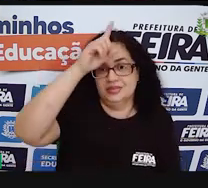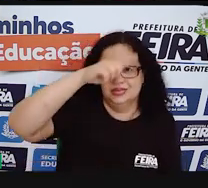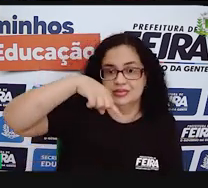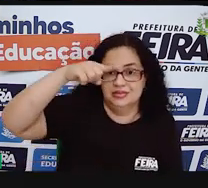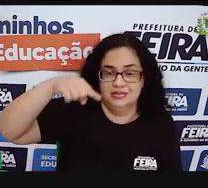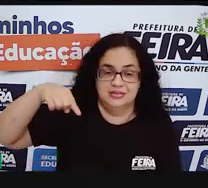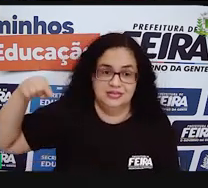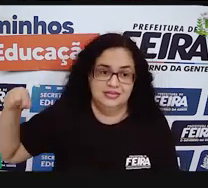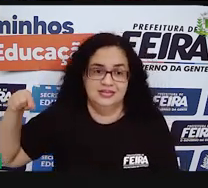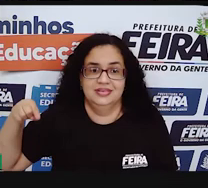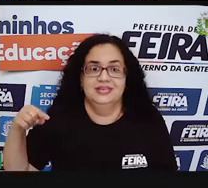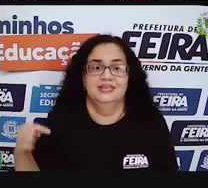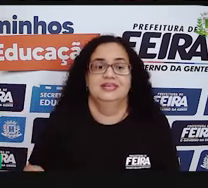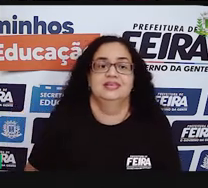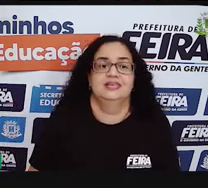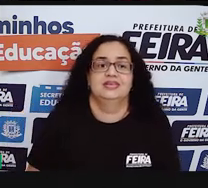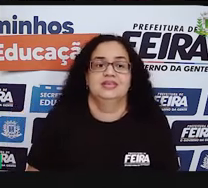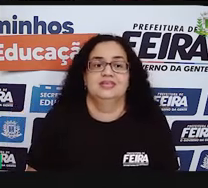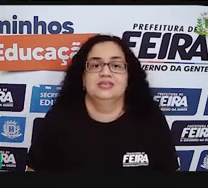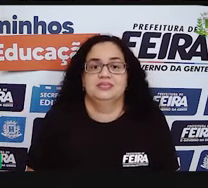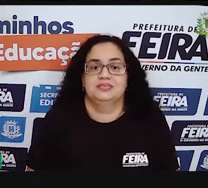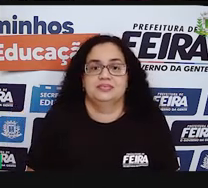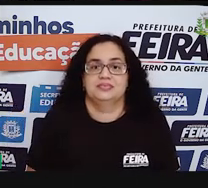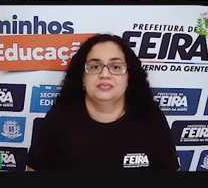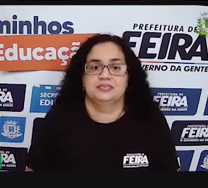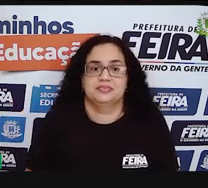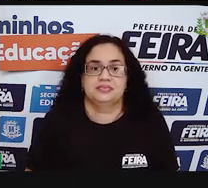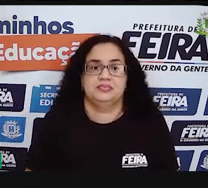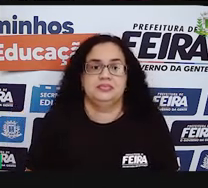o gráfico de colunas.